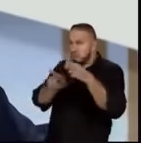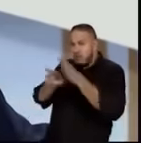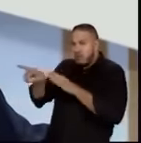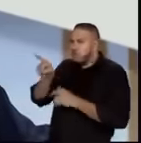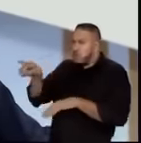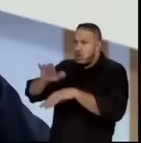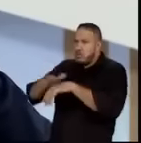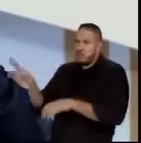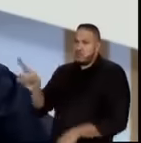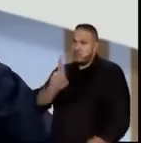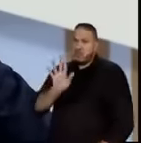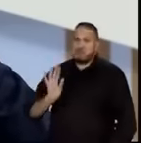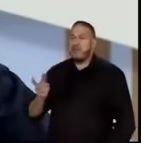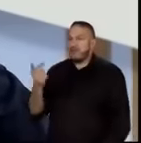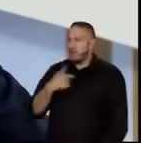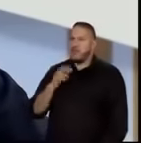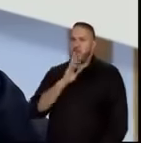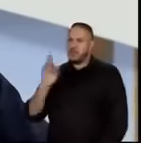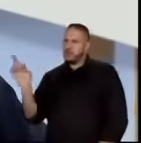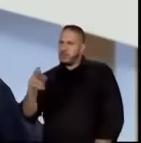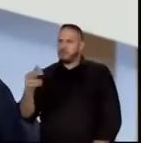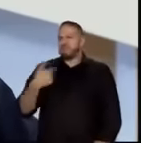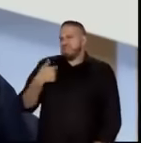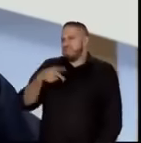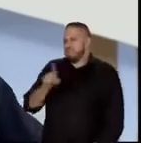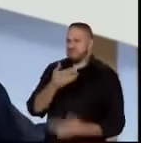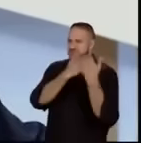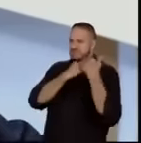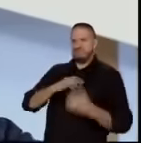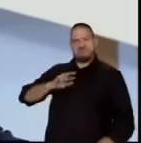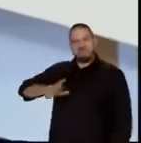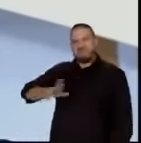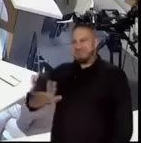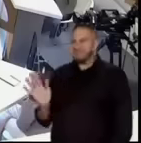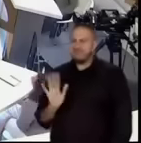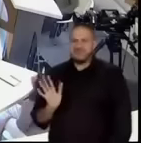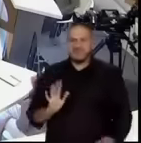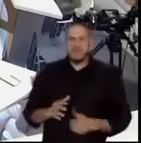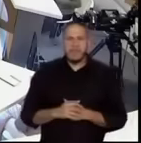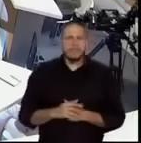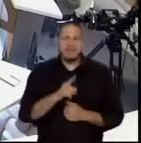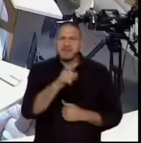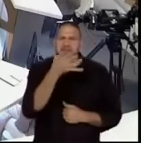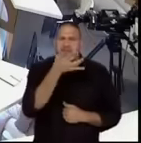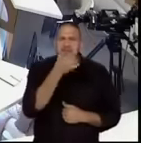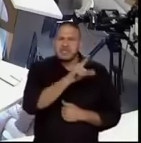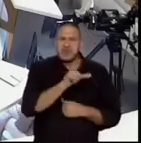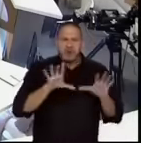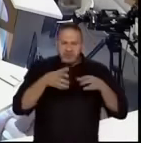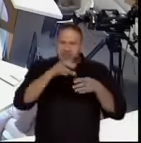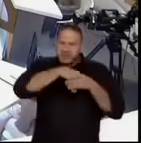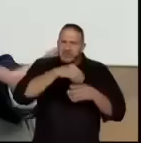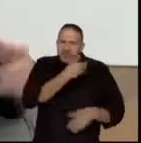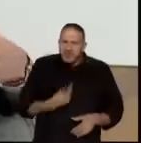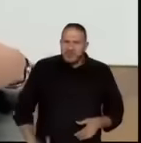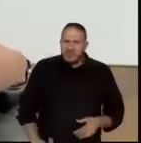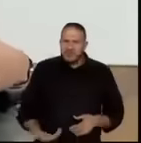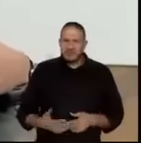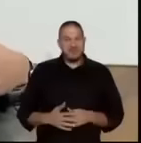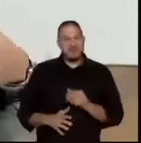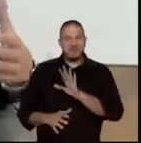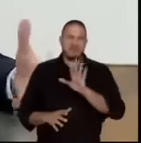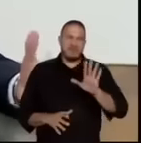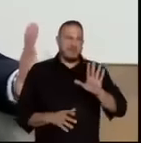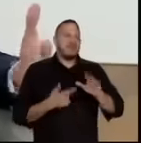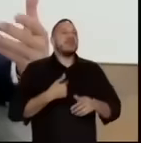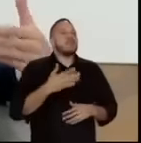vai responder. Eu não vou responder pelo Ernesto porque não é meu papel. Mas não tem uma posição de governo? Não, a posição de